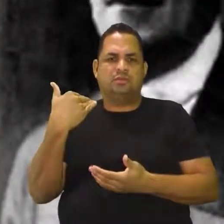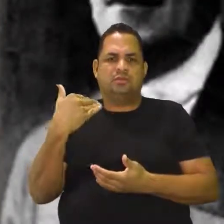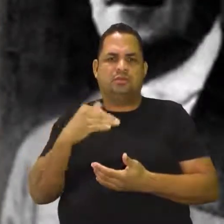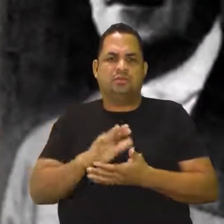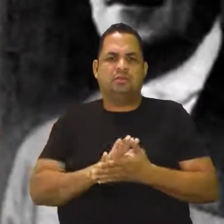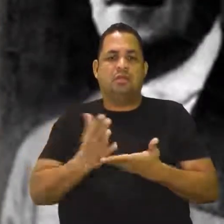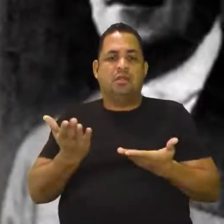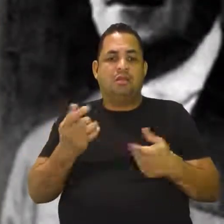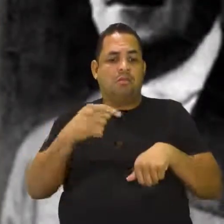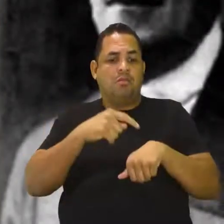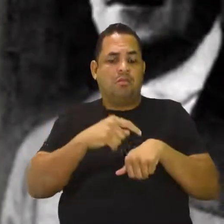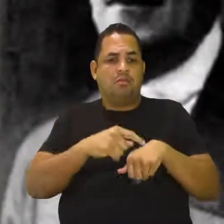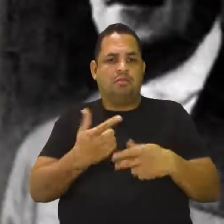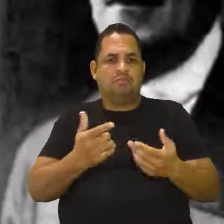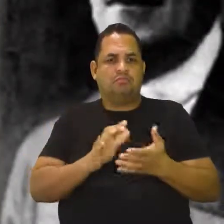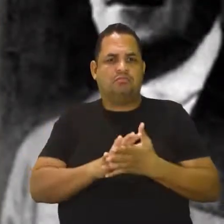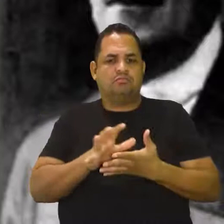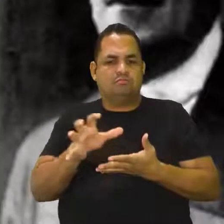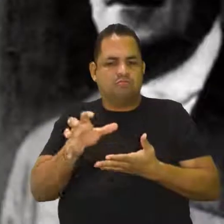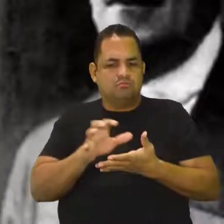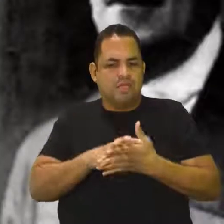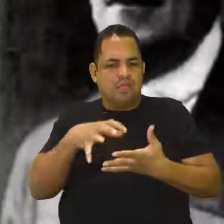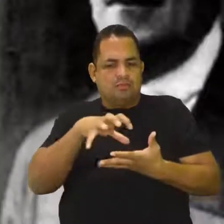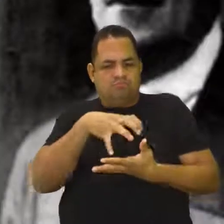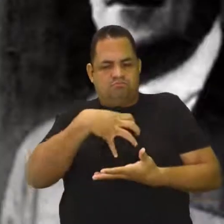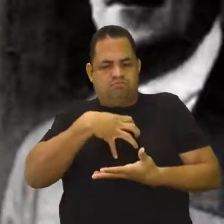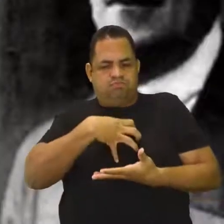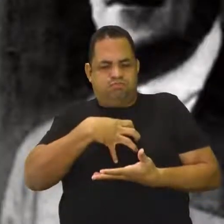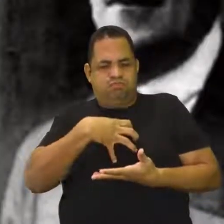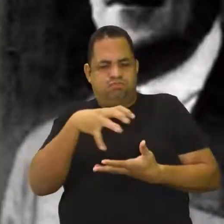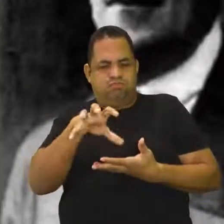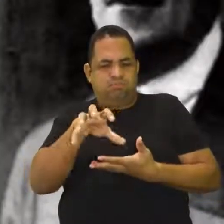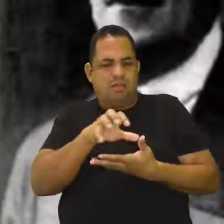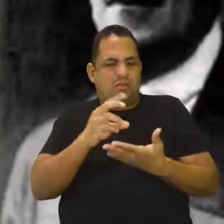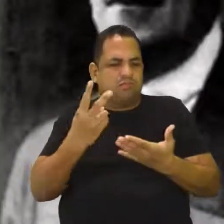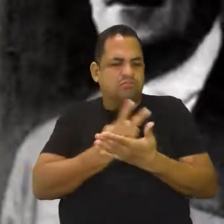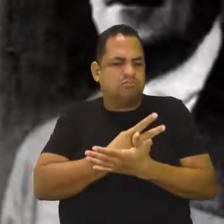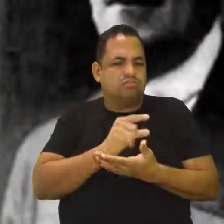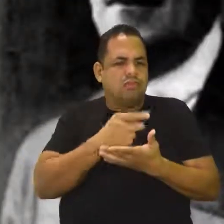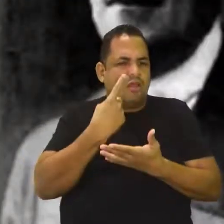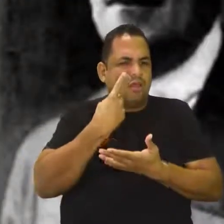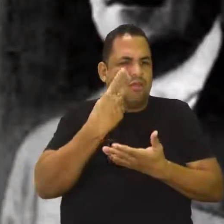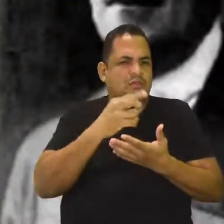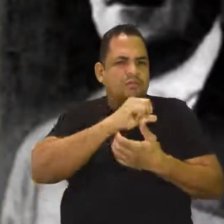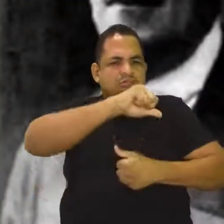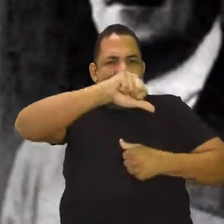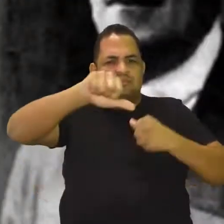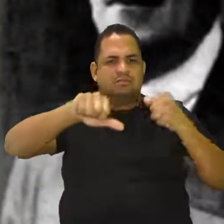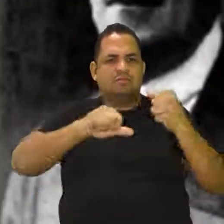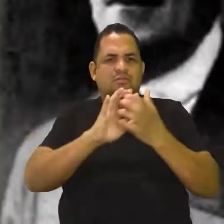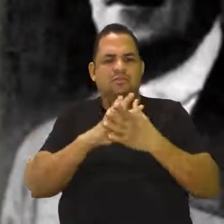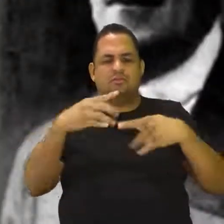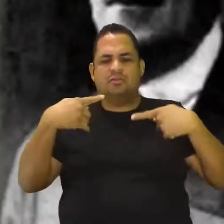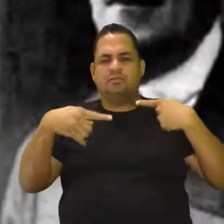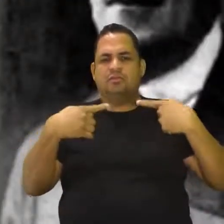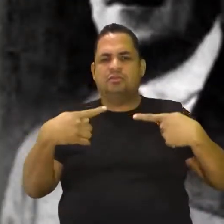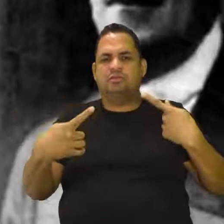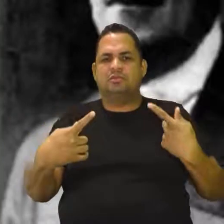era o momento. É o momento de pegar essa comoção, de pegar esses acontecimentos e tornar ele